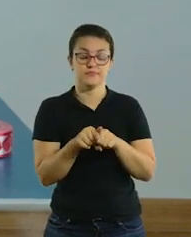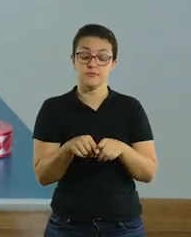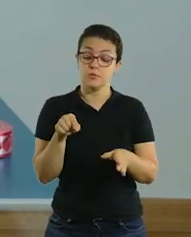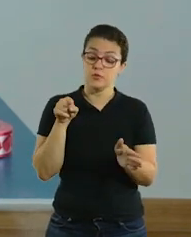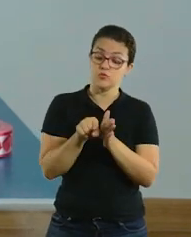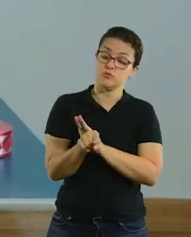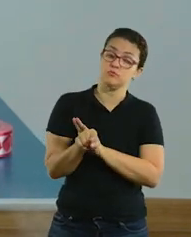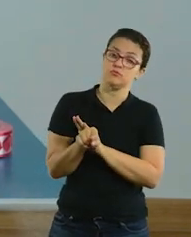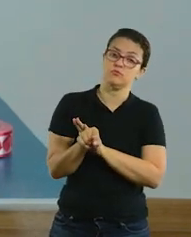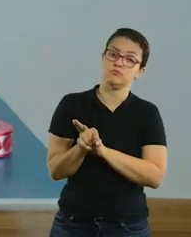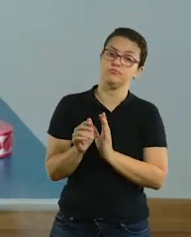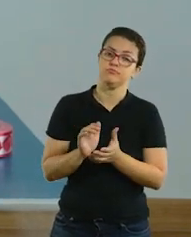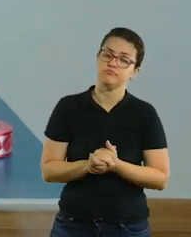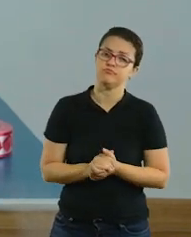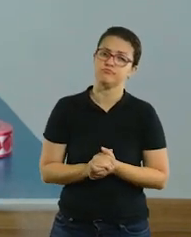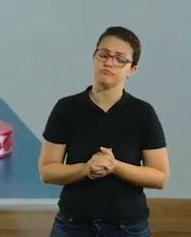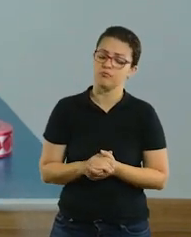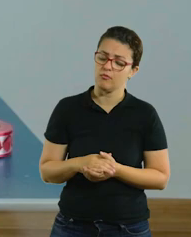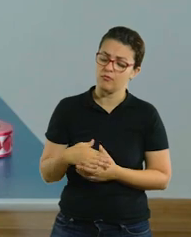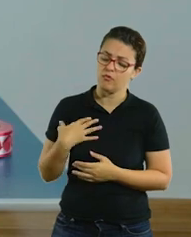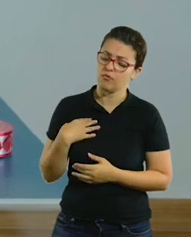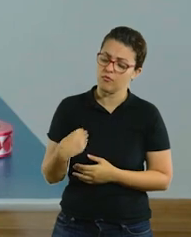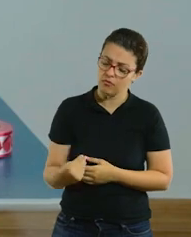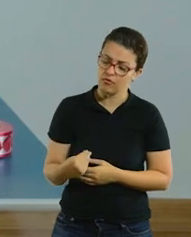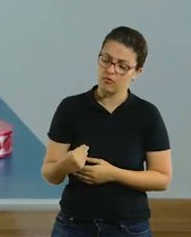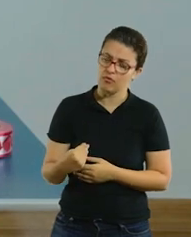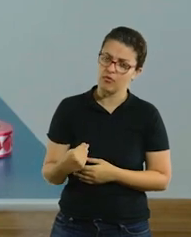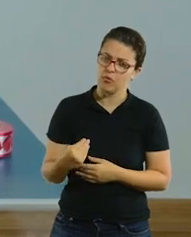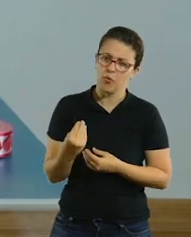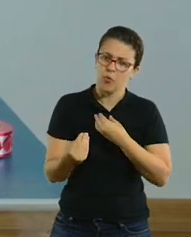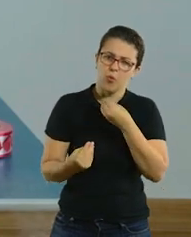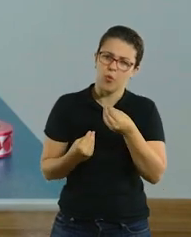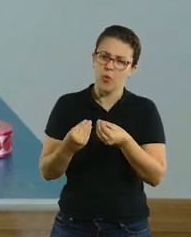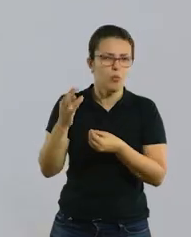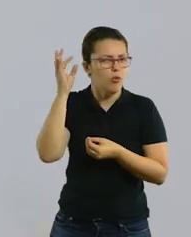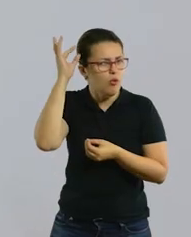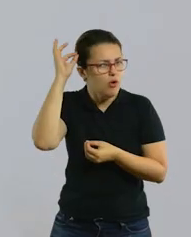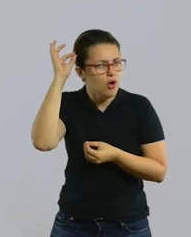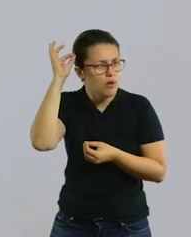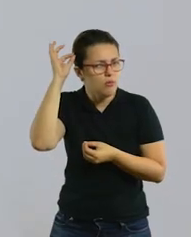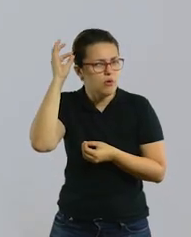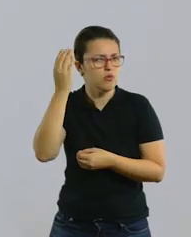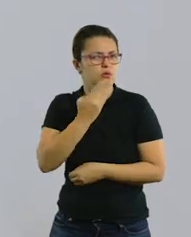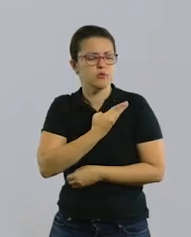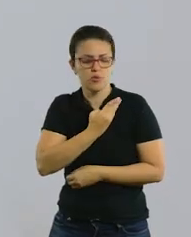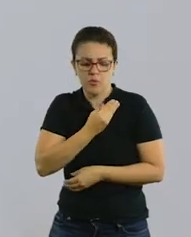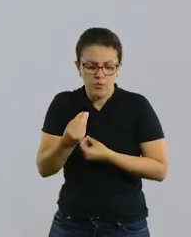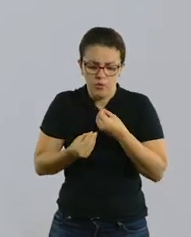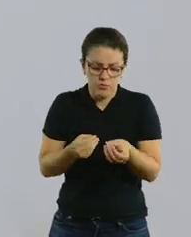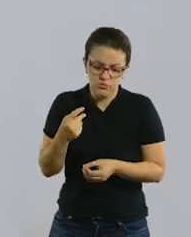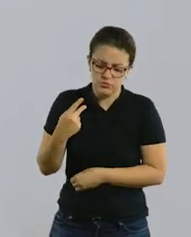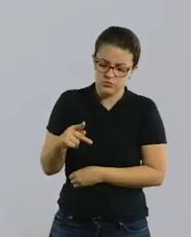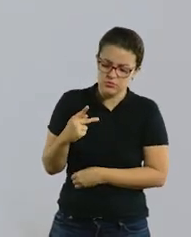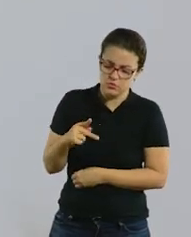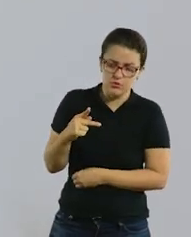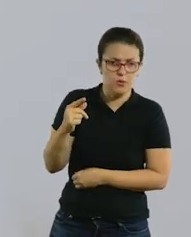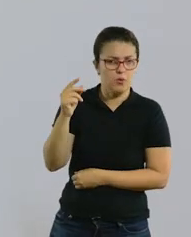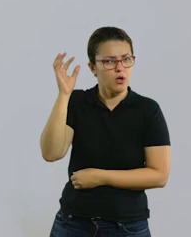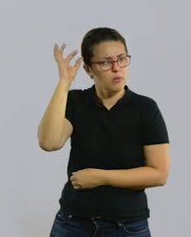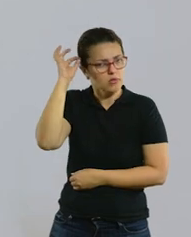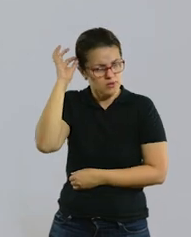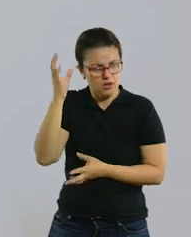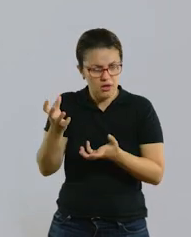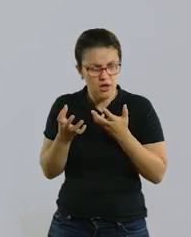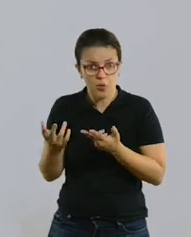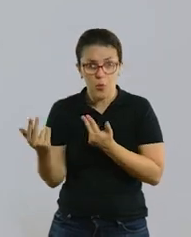desse processo, você vai perguntar, filha, como que é o cabelinho do amigo? Como que é o seu